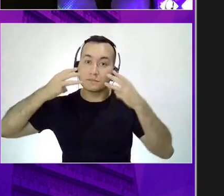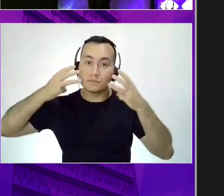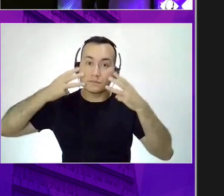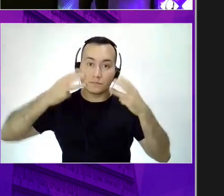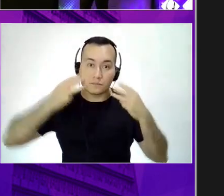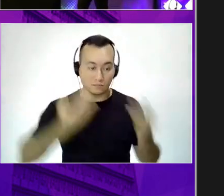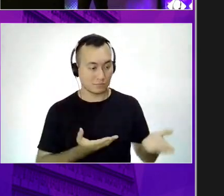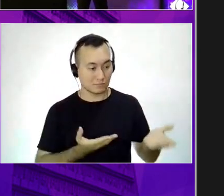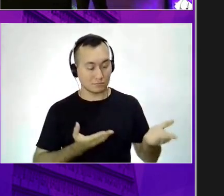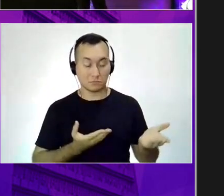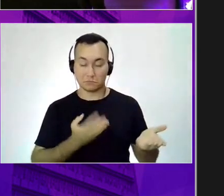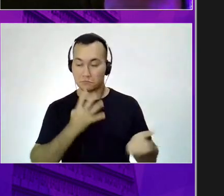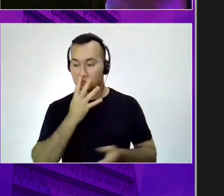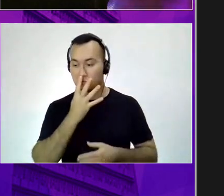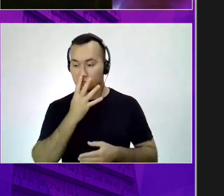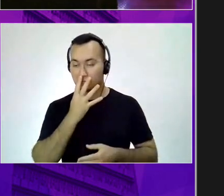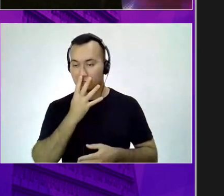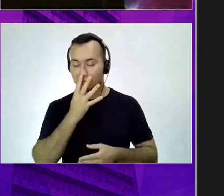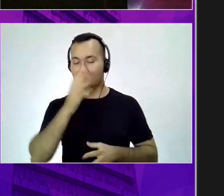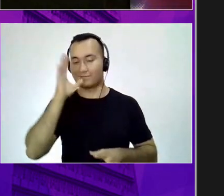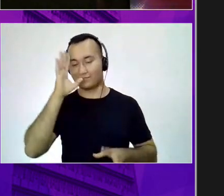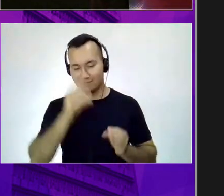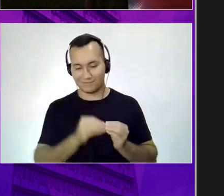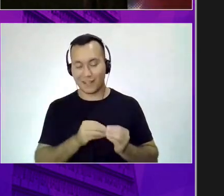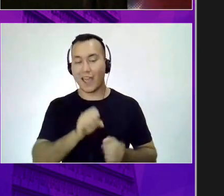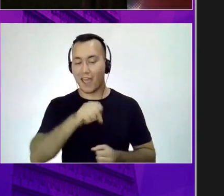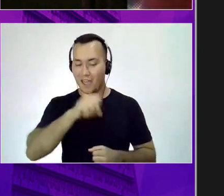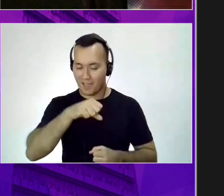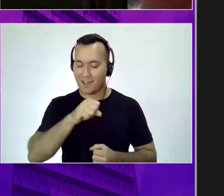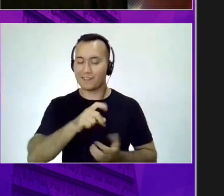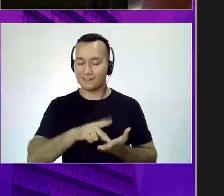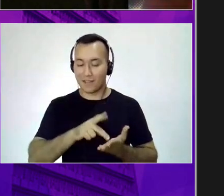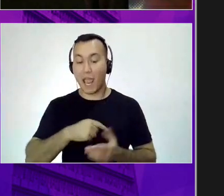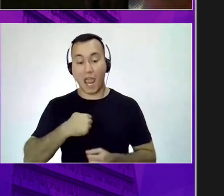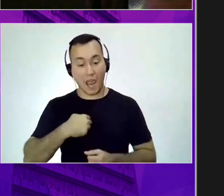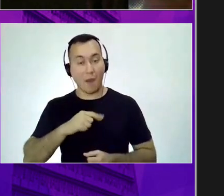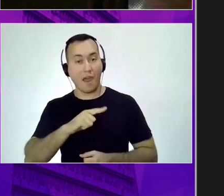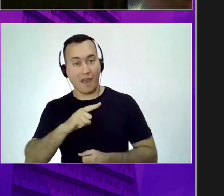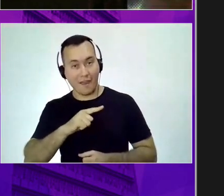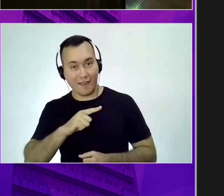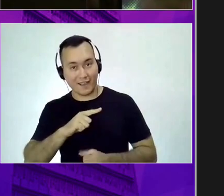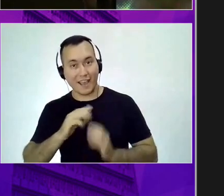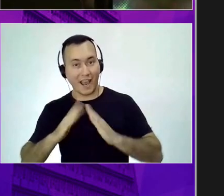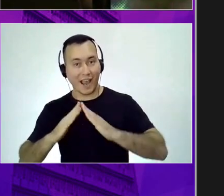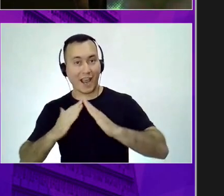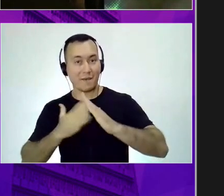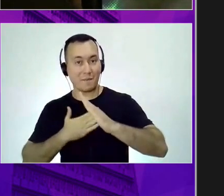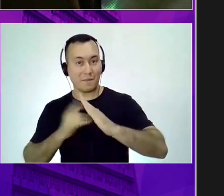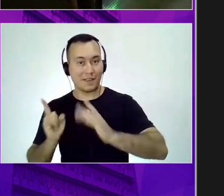Coincidência ou não, né? Pasmem, mas eu gosto muito de gato. Então, ele me deu aqui, mediante ao meu estilo de